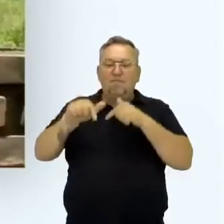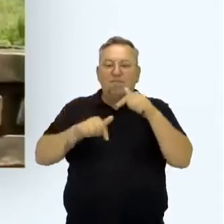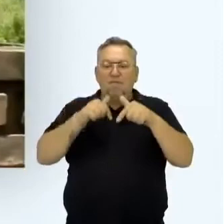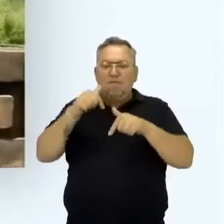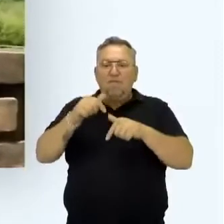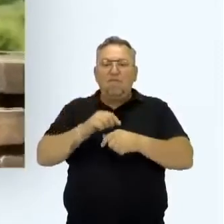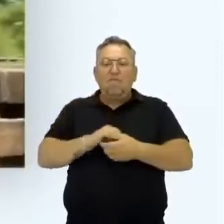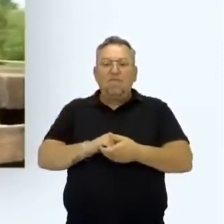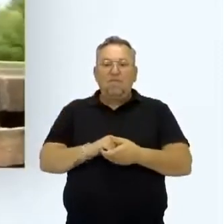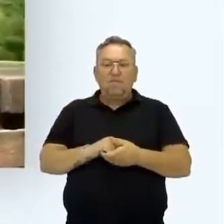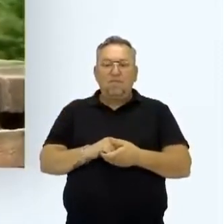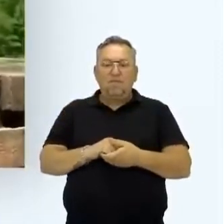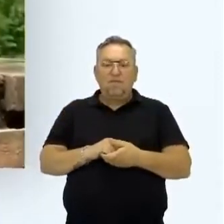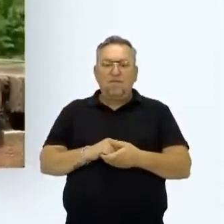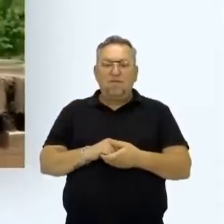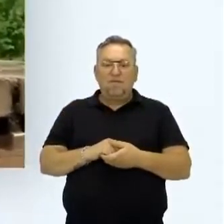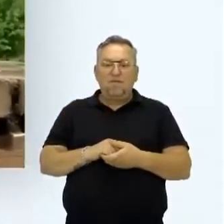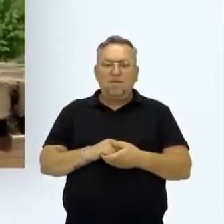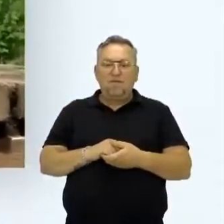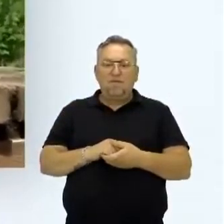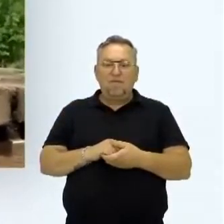trabalho.